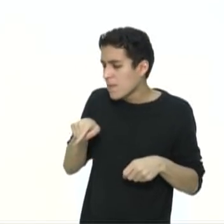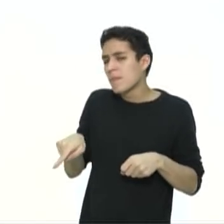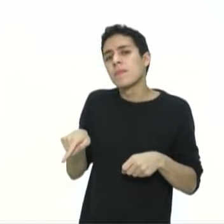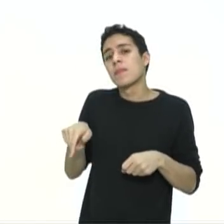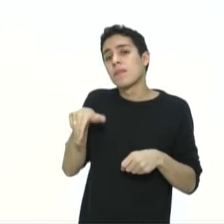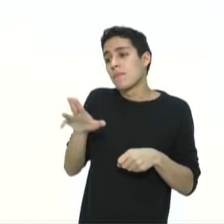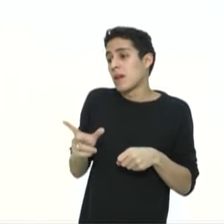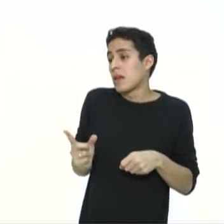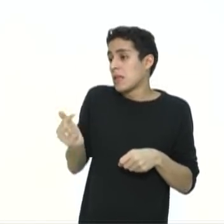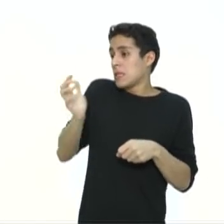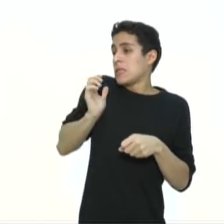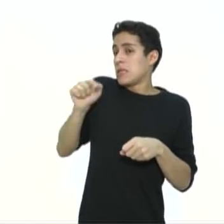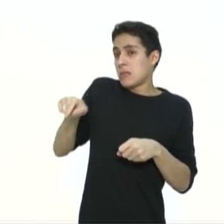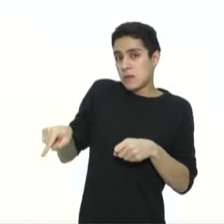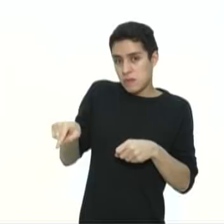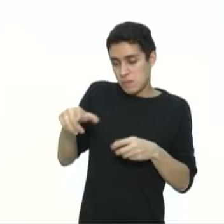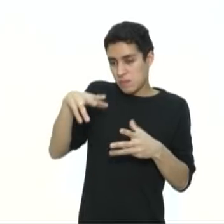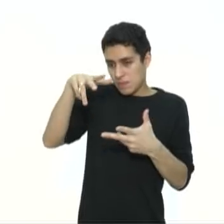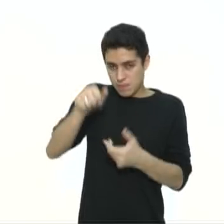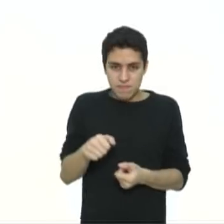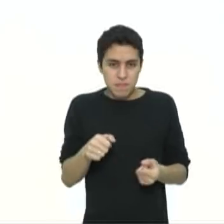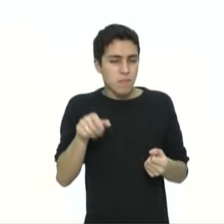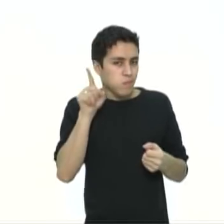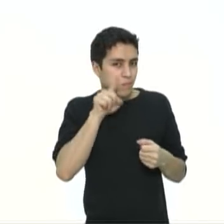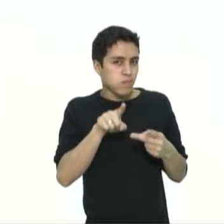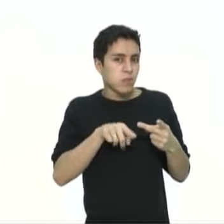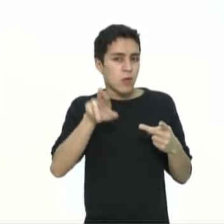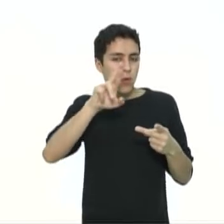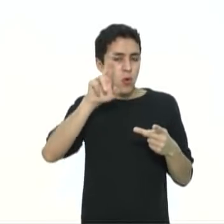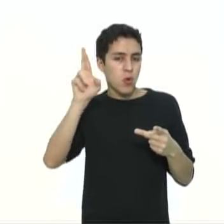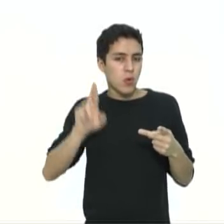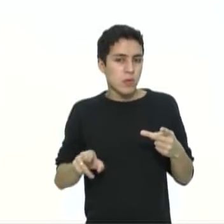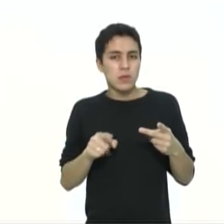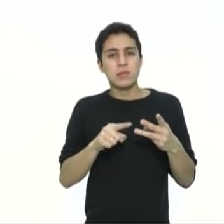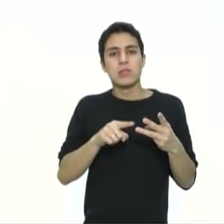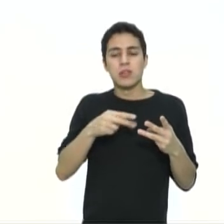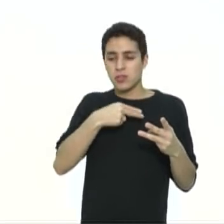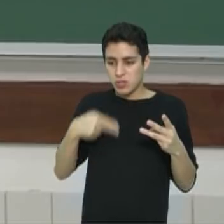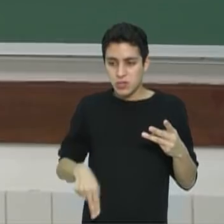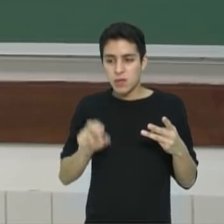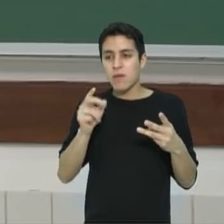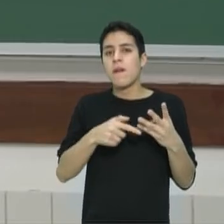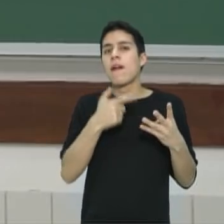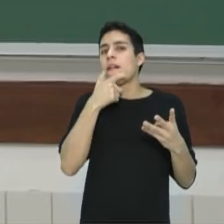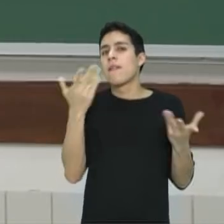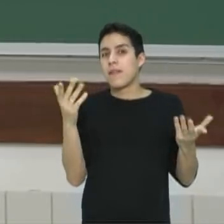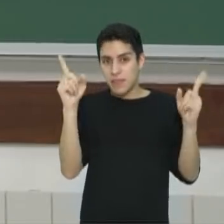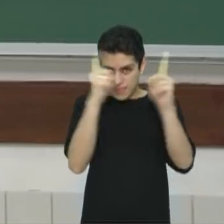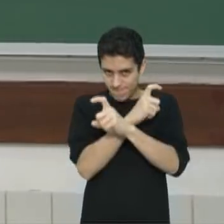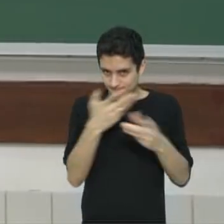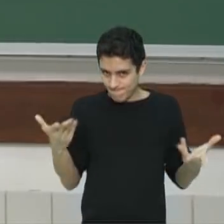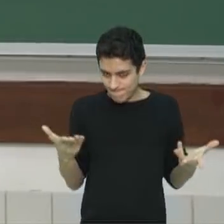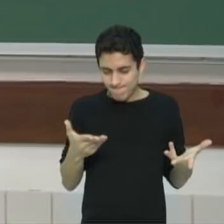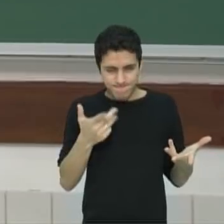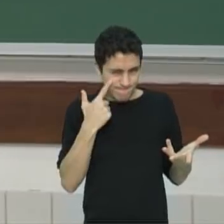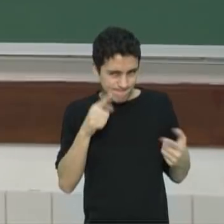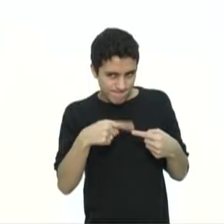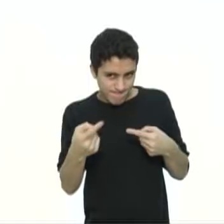planeta? Estados Unidos? Rússia? China ou Inglaterra? Difícil pra caramba, hein? Vamos lá, a gente já